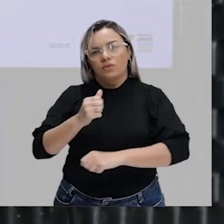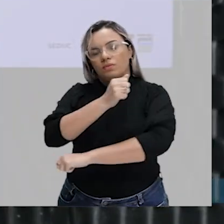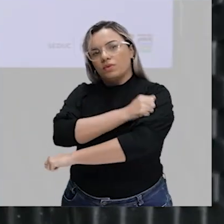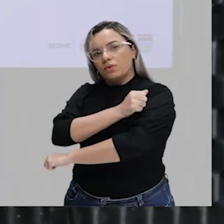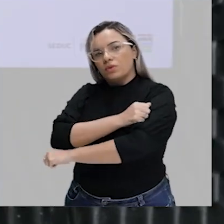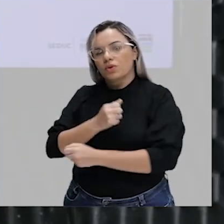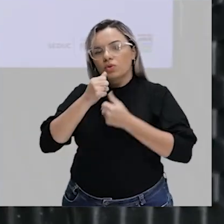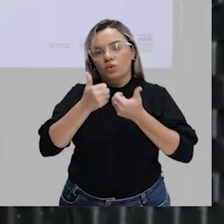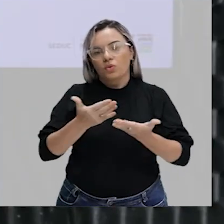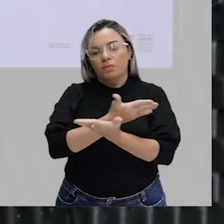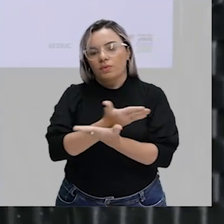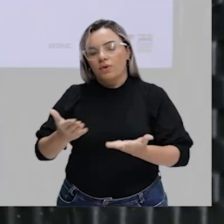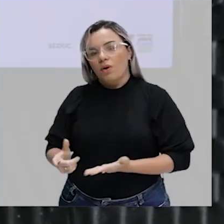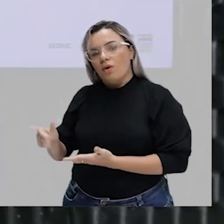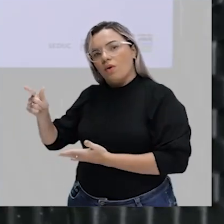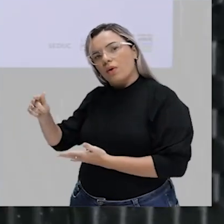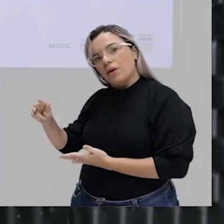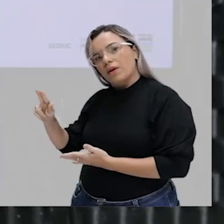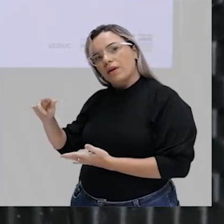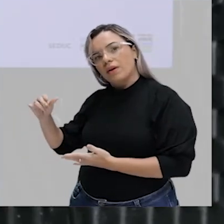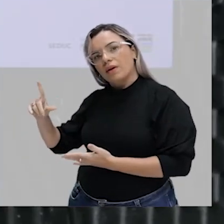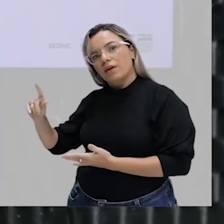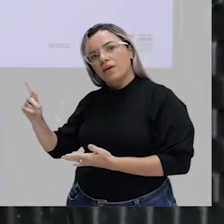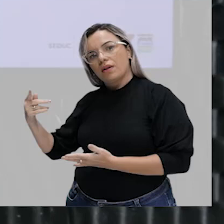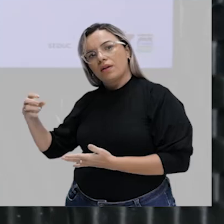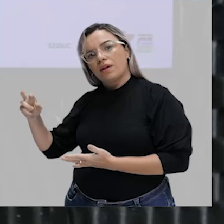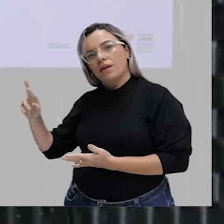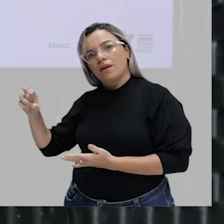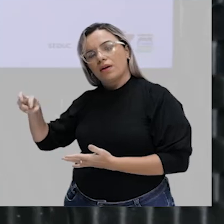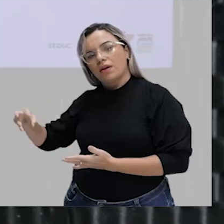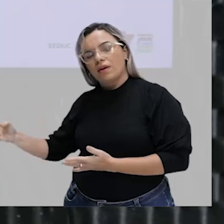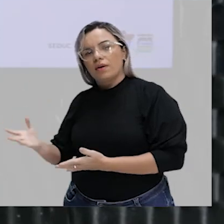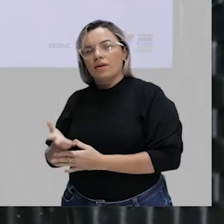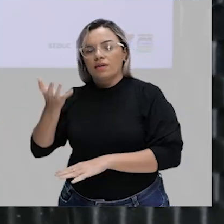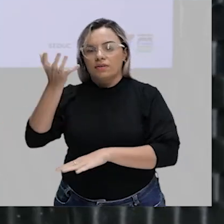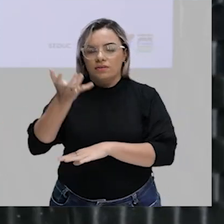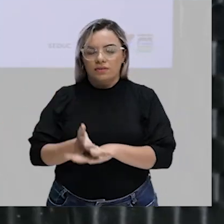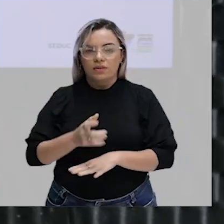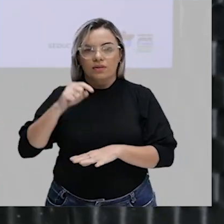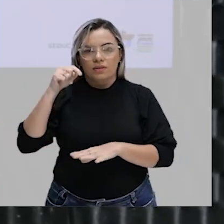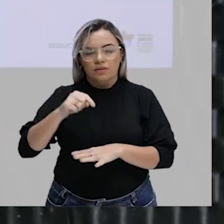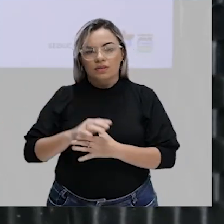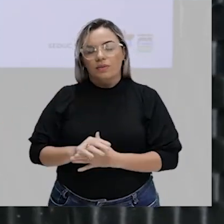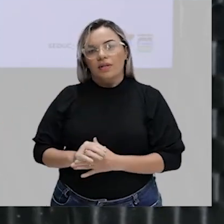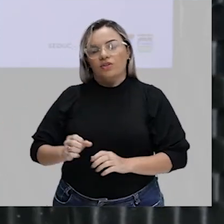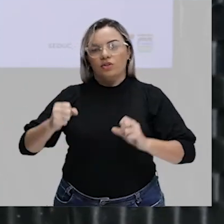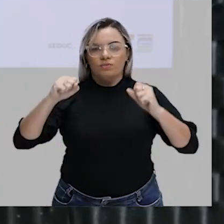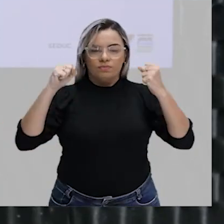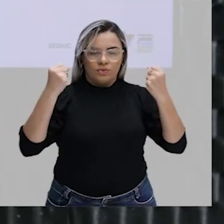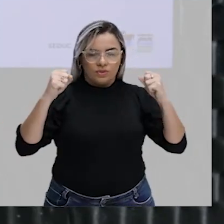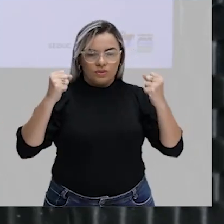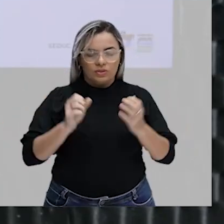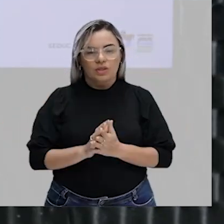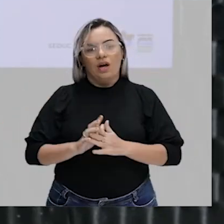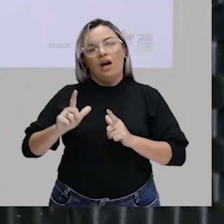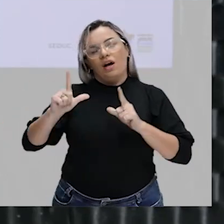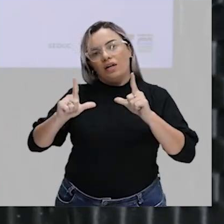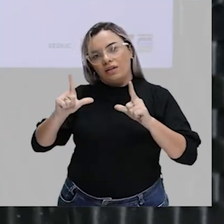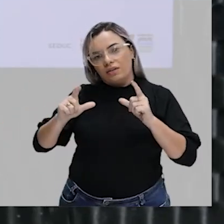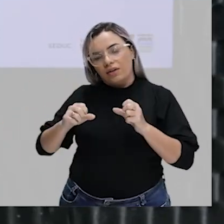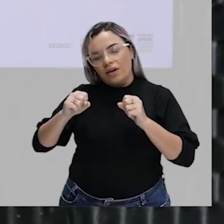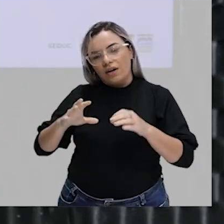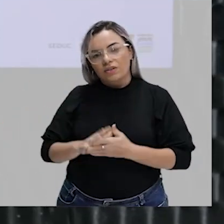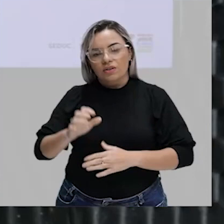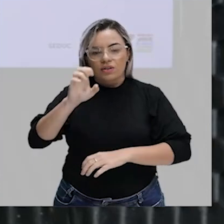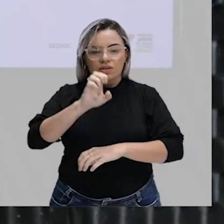Olá, galerinha, tudo bem com vocês? Guilherme Campos aqui, professor de Educação Física da Rede Estadual do Maranhão. E nessa aula de hoje, do nosso projeto